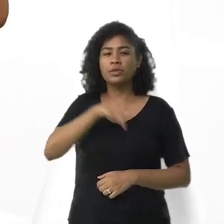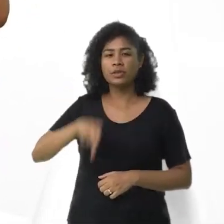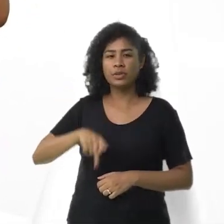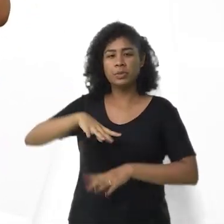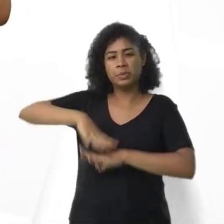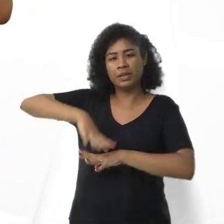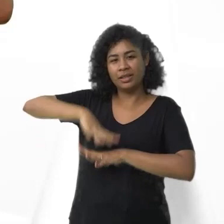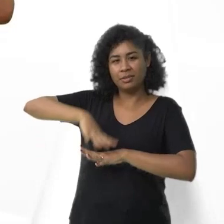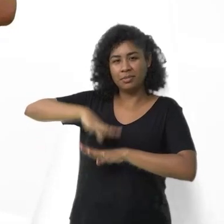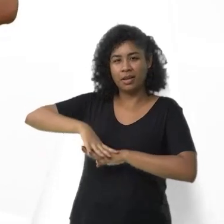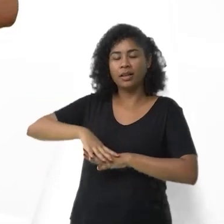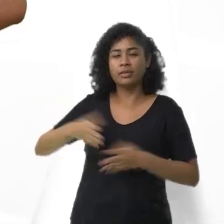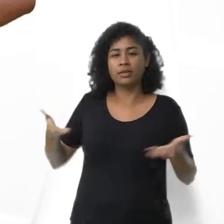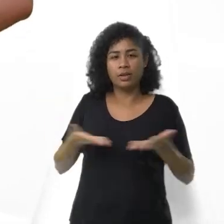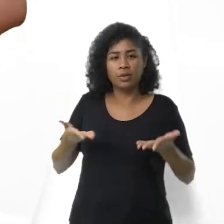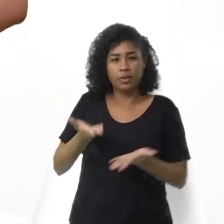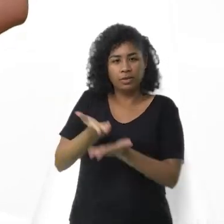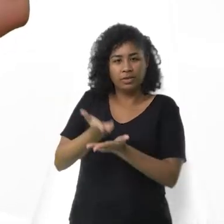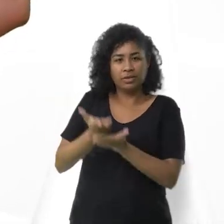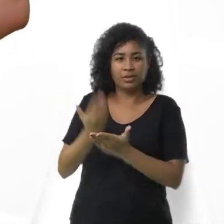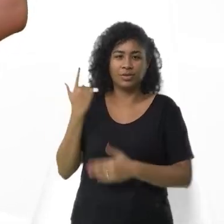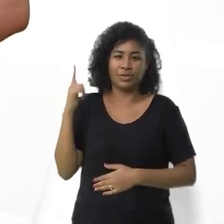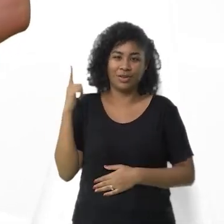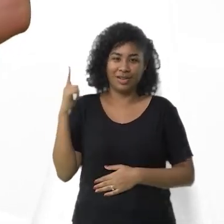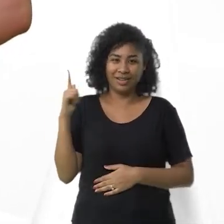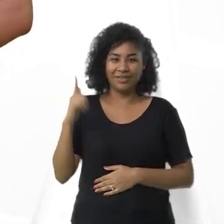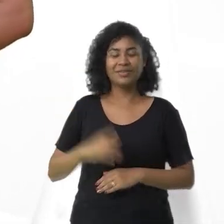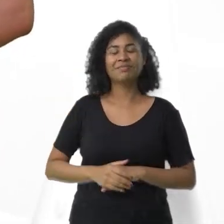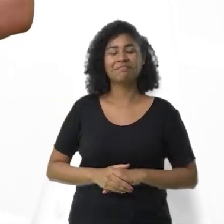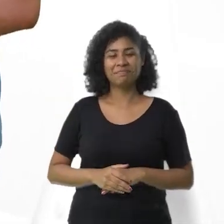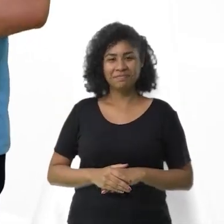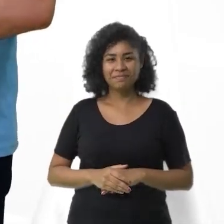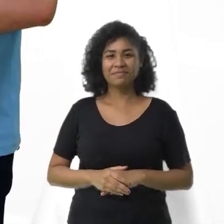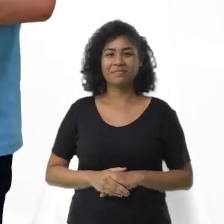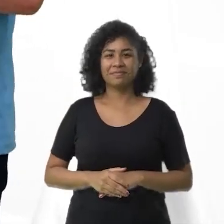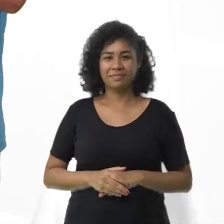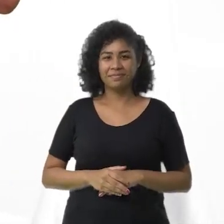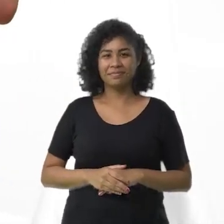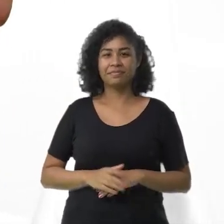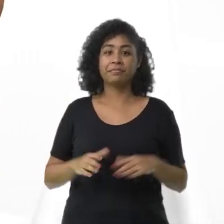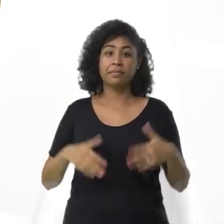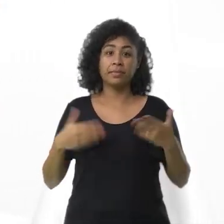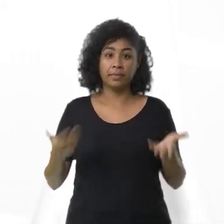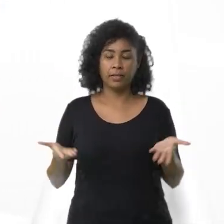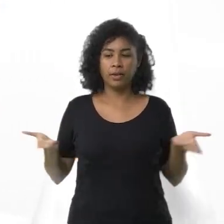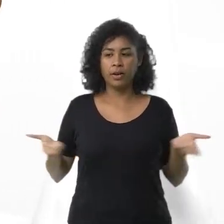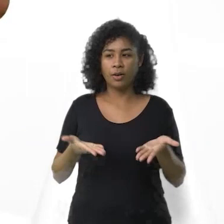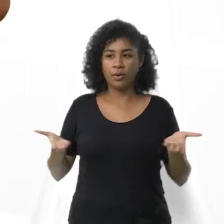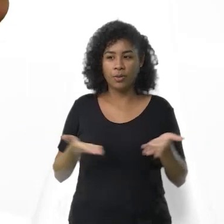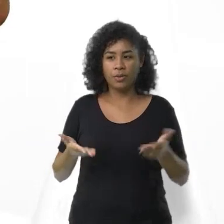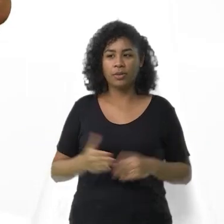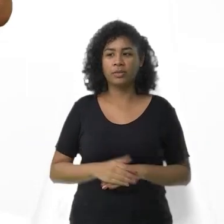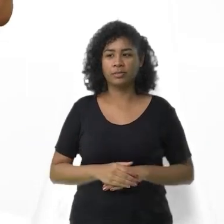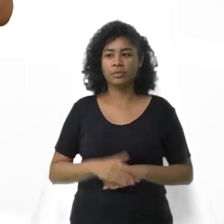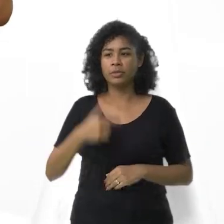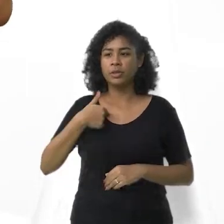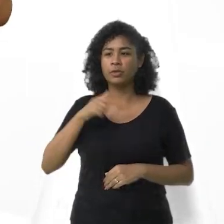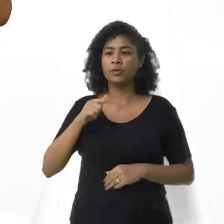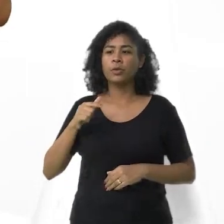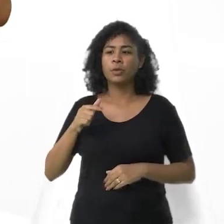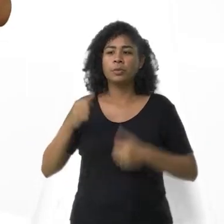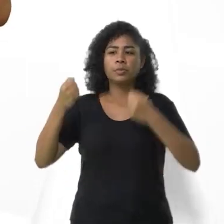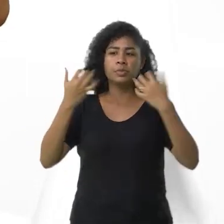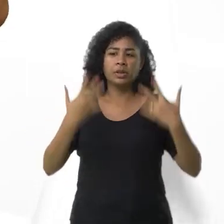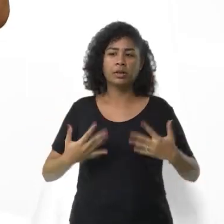na aula de geografia da professora Ludmila. Então, veremos agora a distribuição da